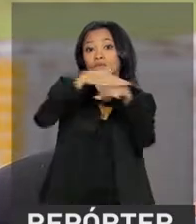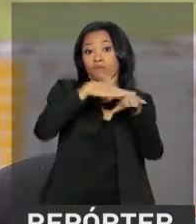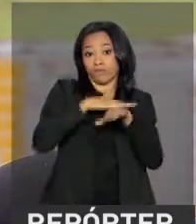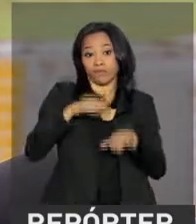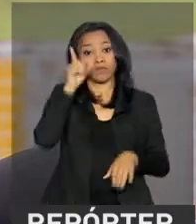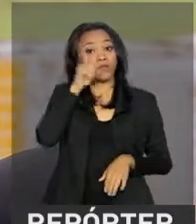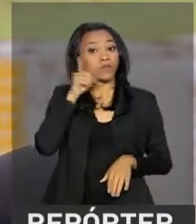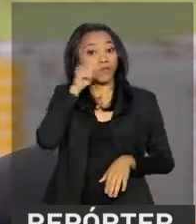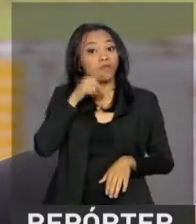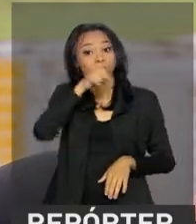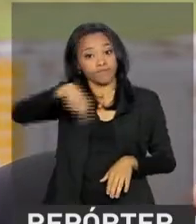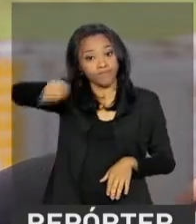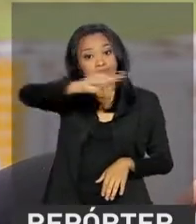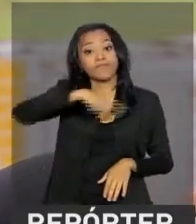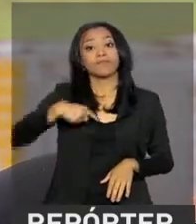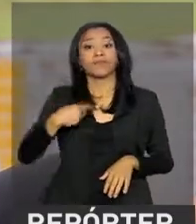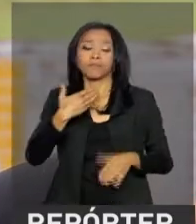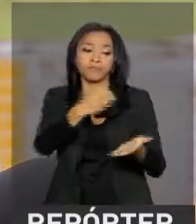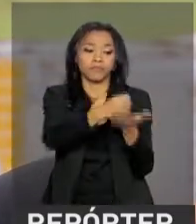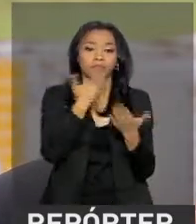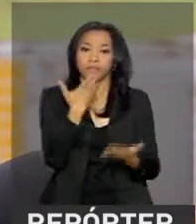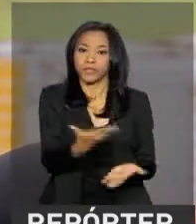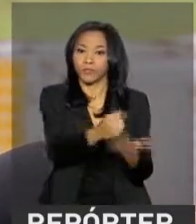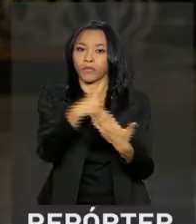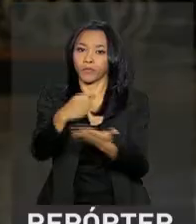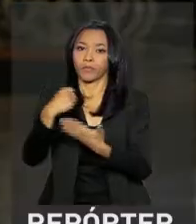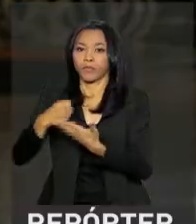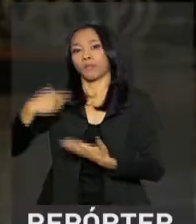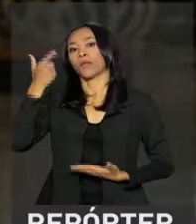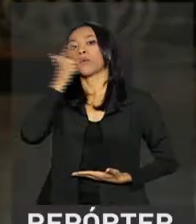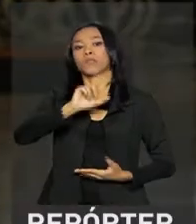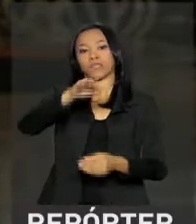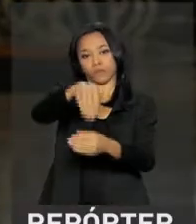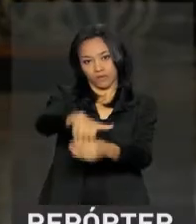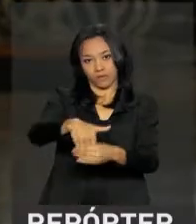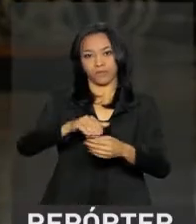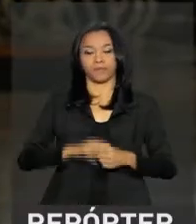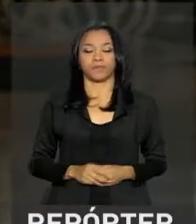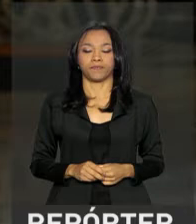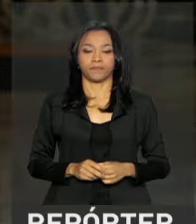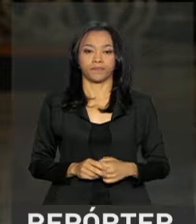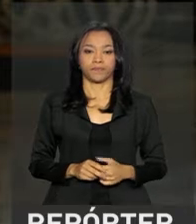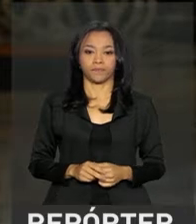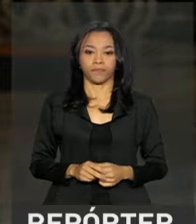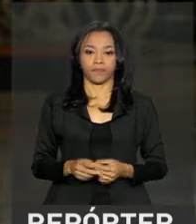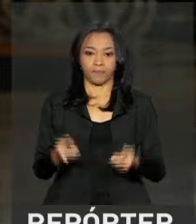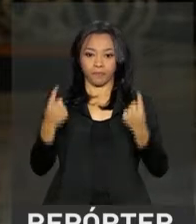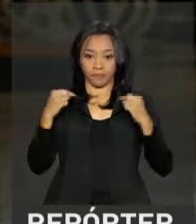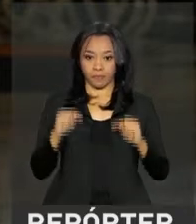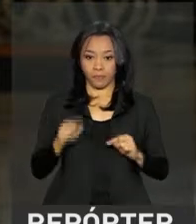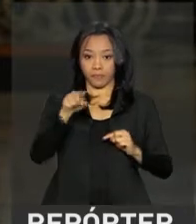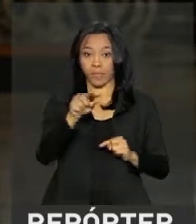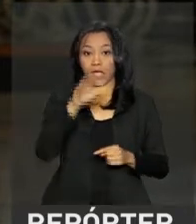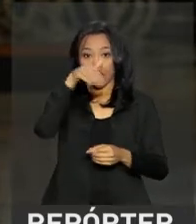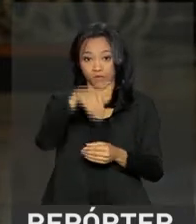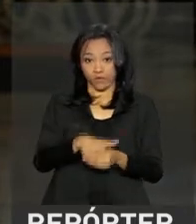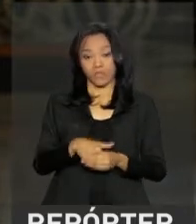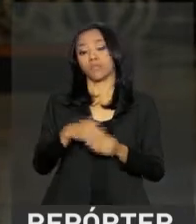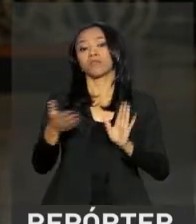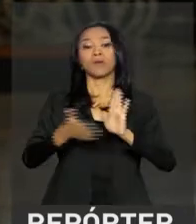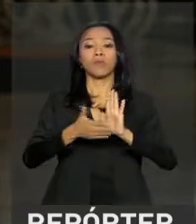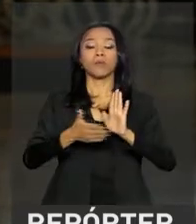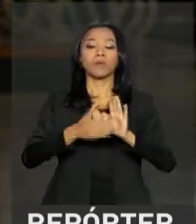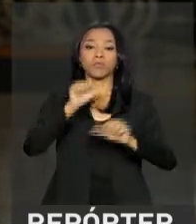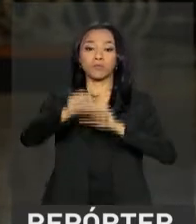necessário para que seja votado e seja resolvido a votação da reforma da previdência na